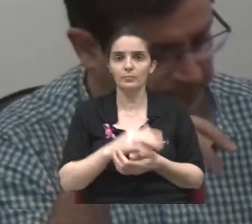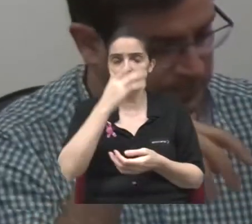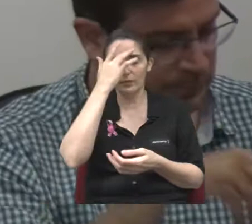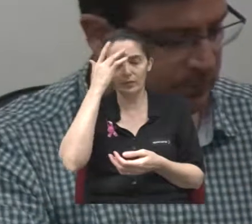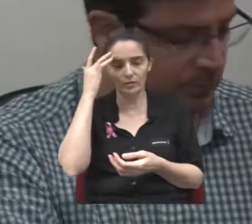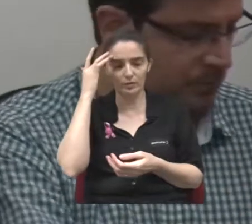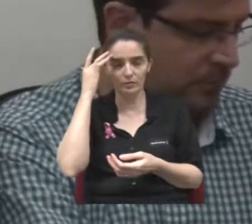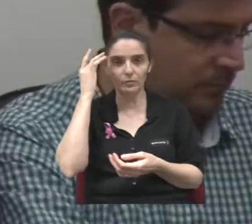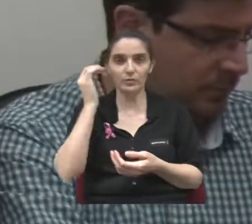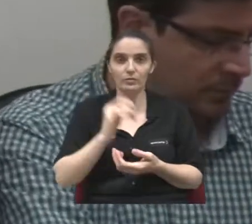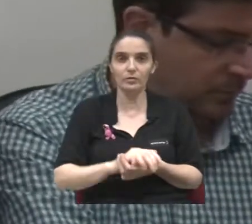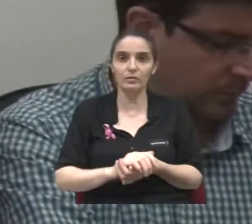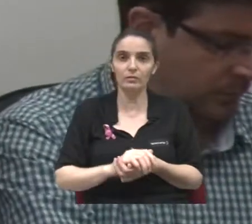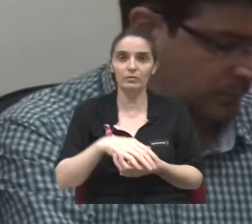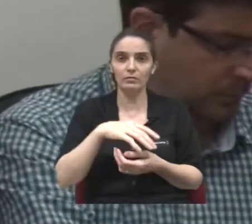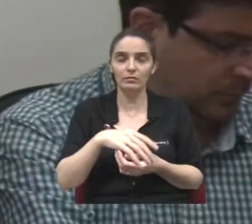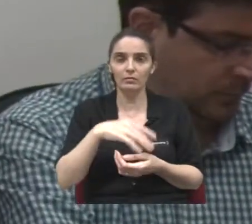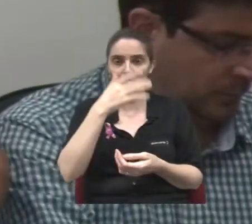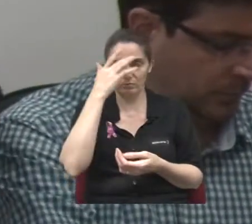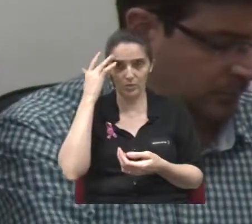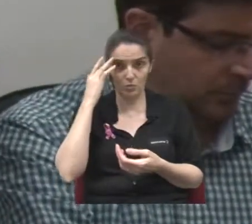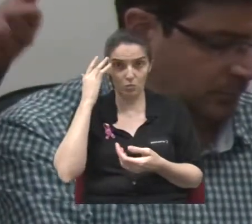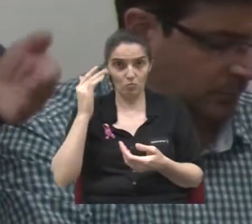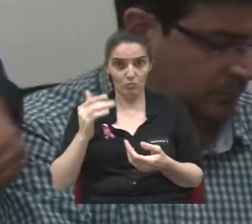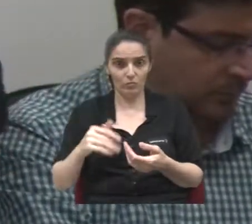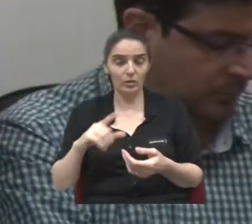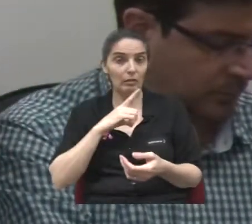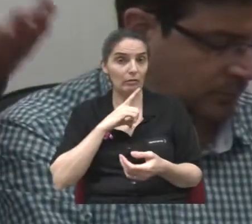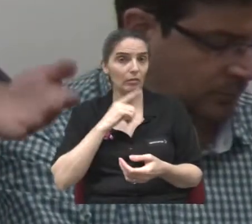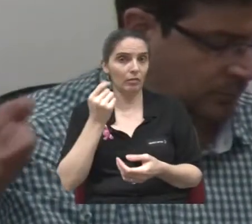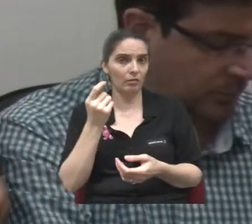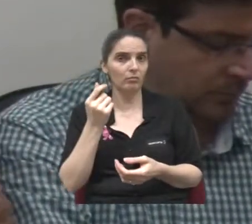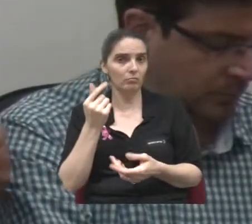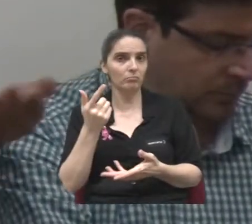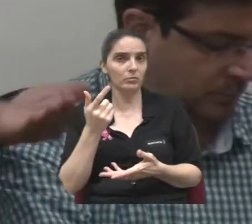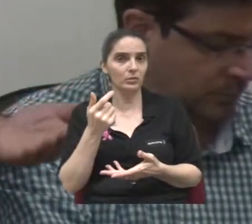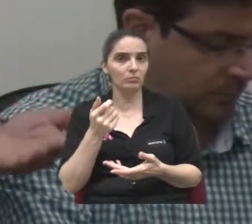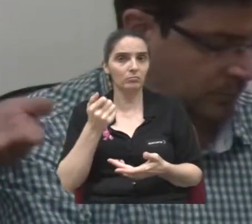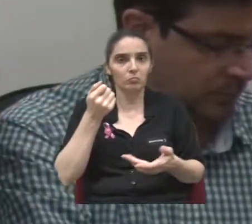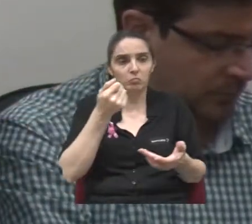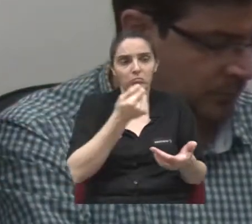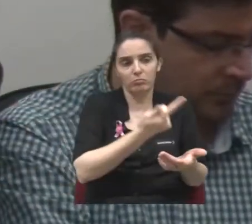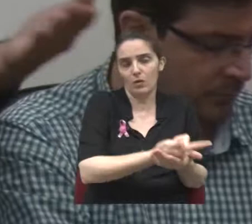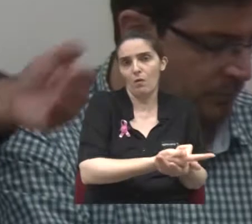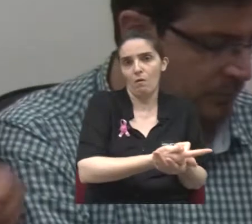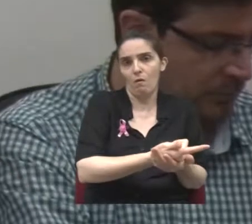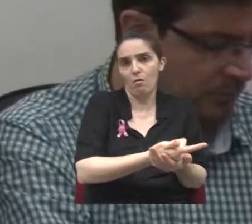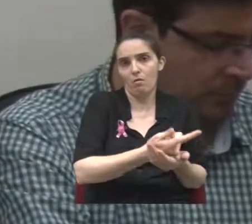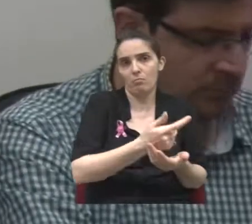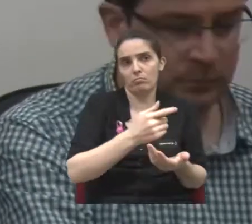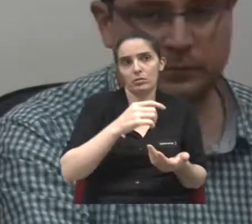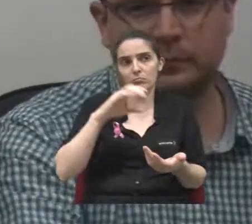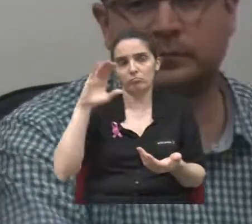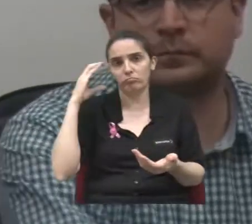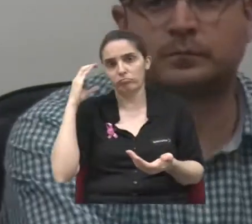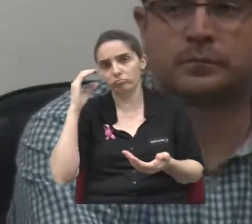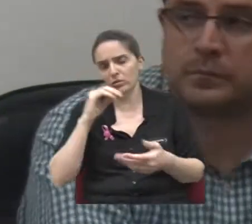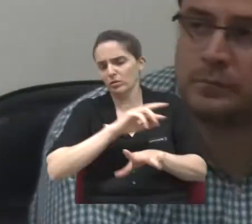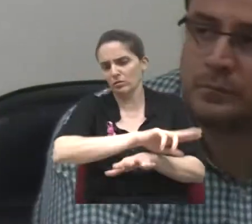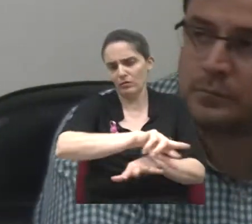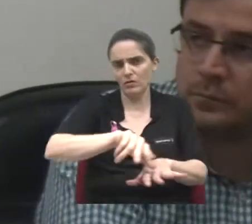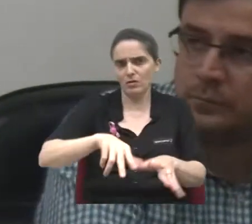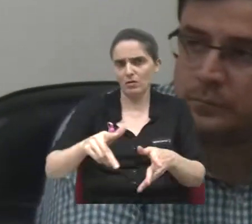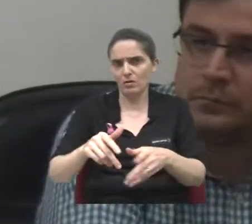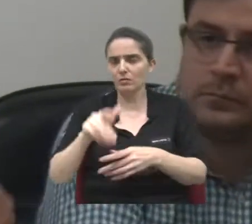tem maior condições, vai, compra o refrigerante, compra o que comer, e aquelas crianças que não têm as